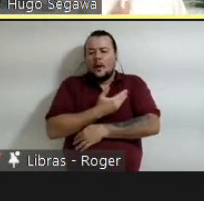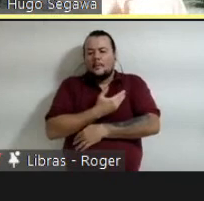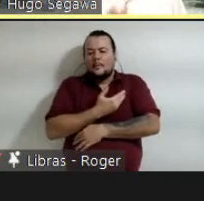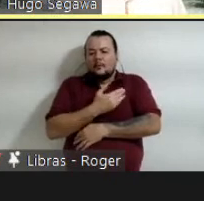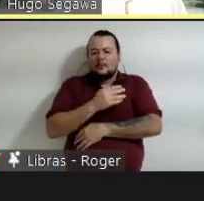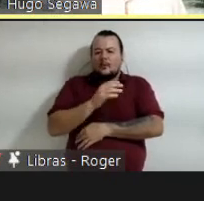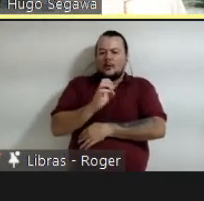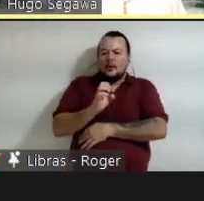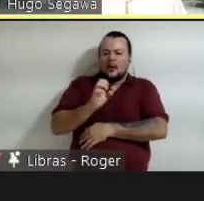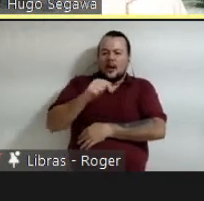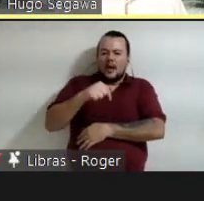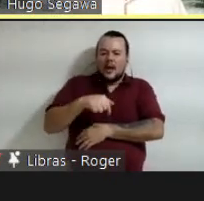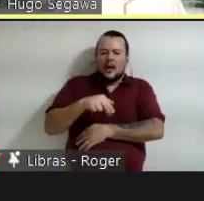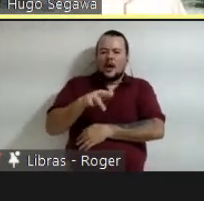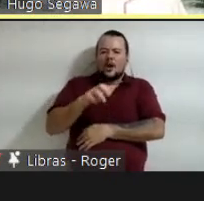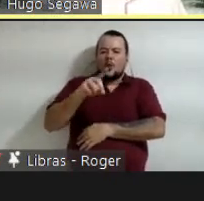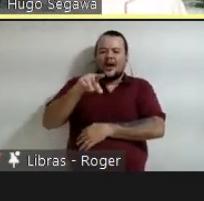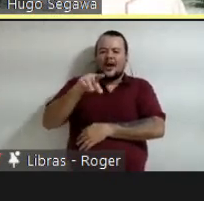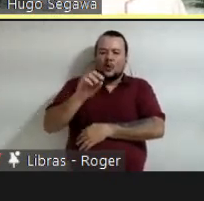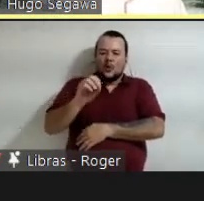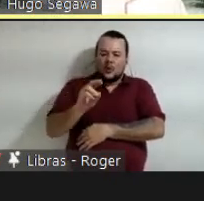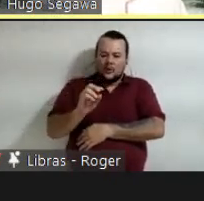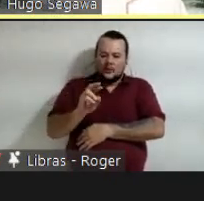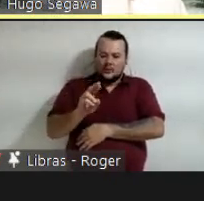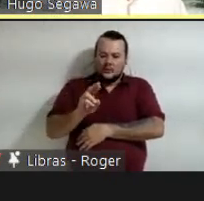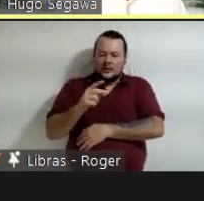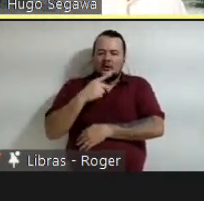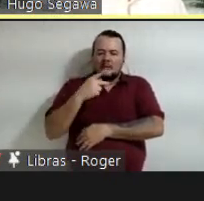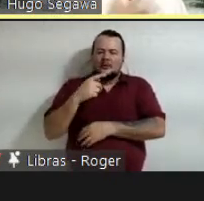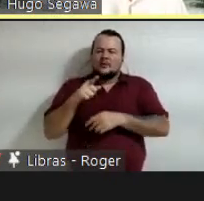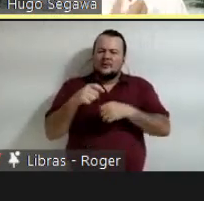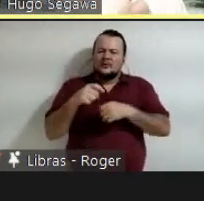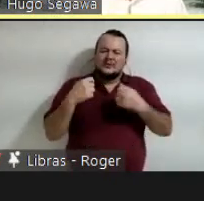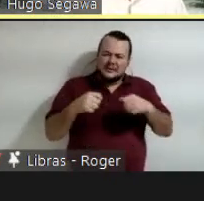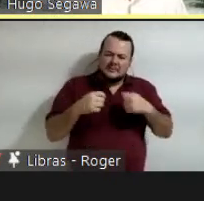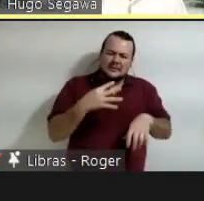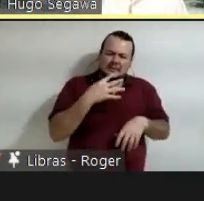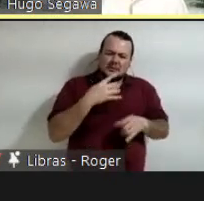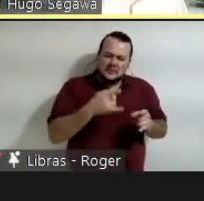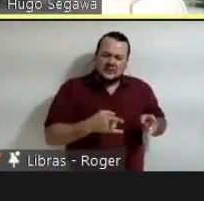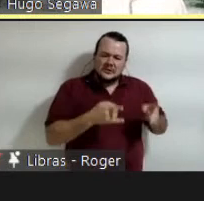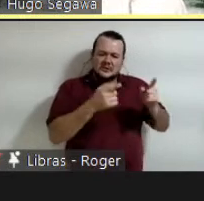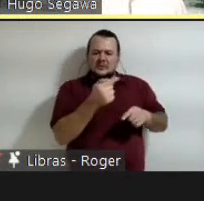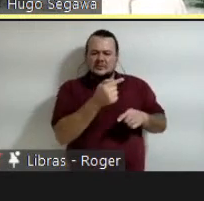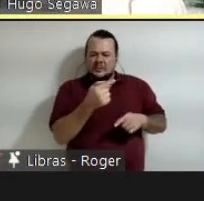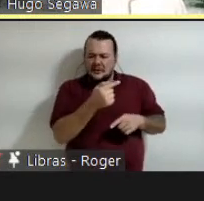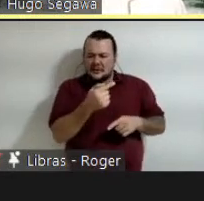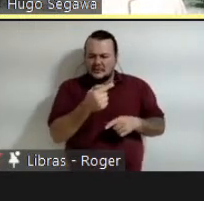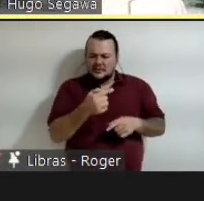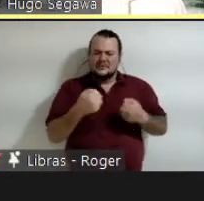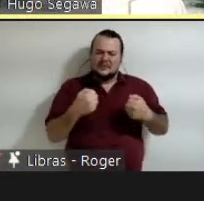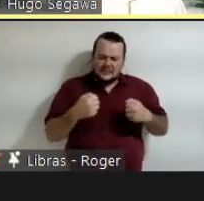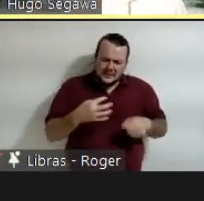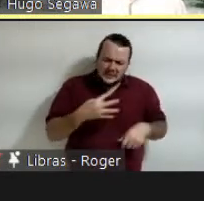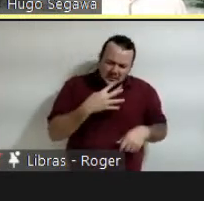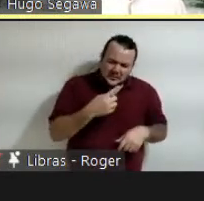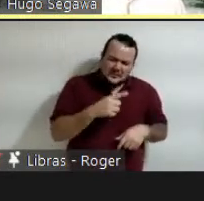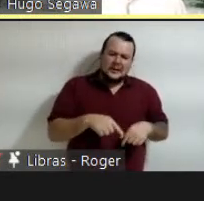você precisa conhecer esse prédio, né? Você precisa conhecer esse prédio, fica em Guayaquil, né? Eu nunca fui em Guayaquil. Mas o que é esse prédio